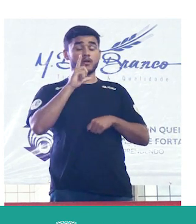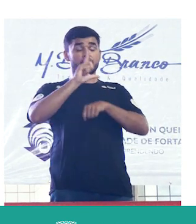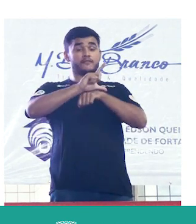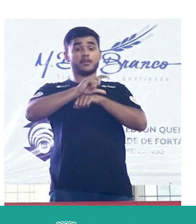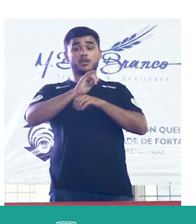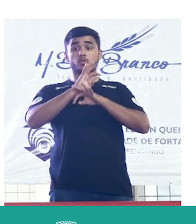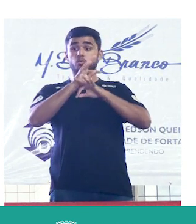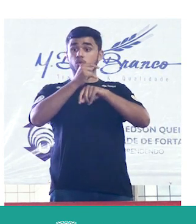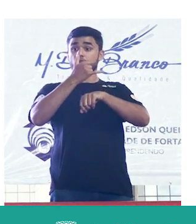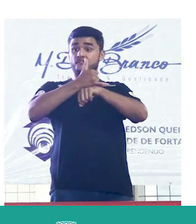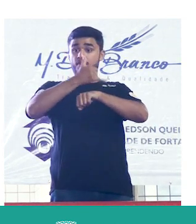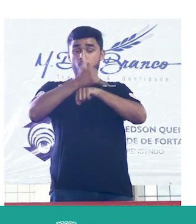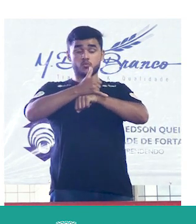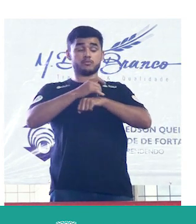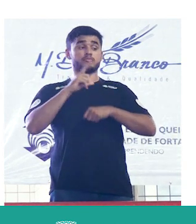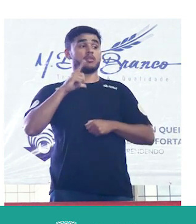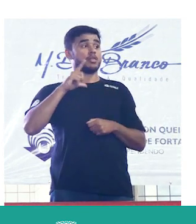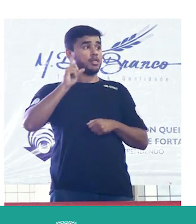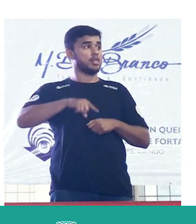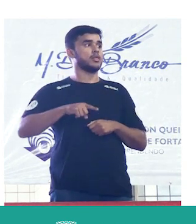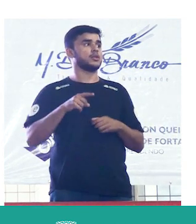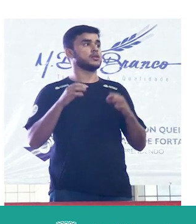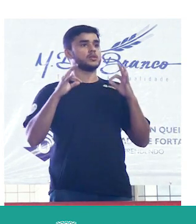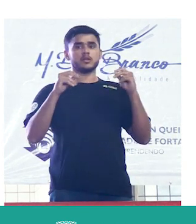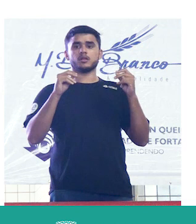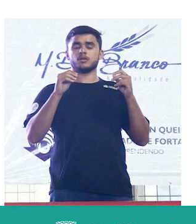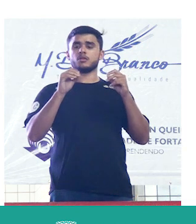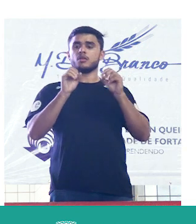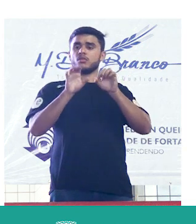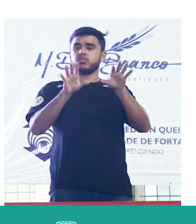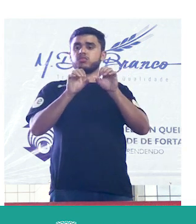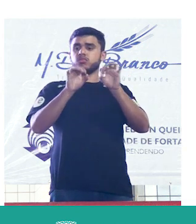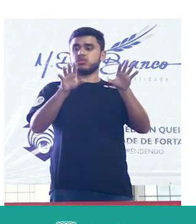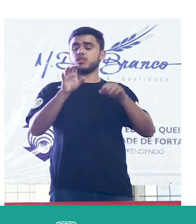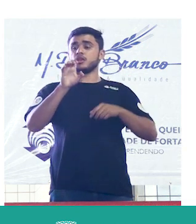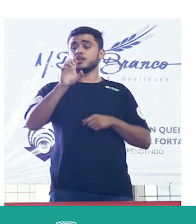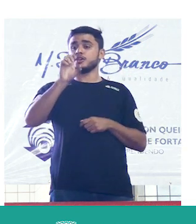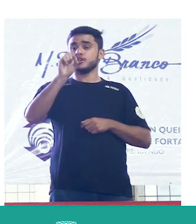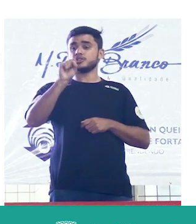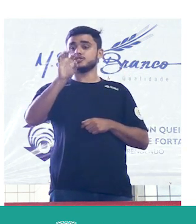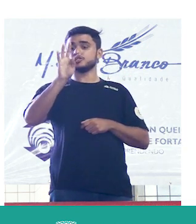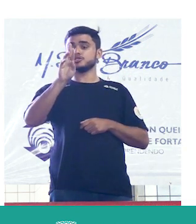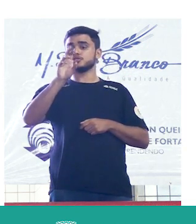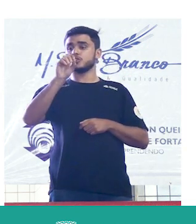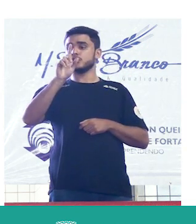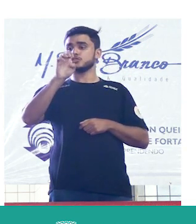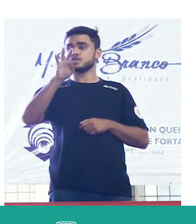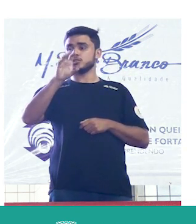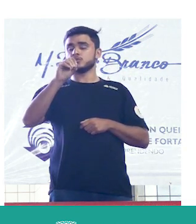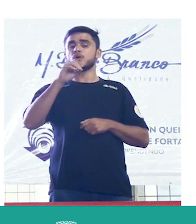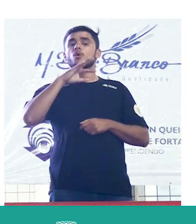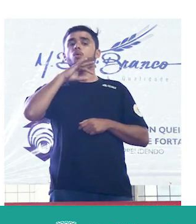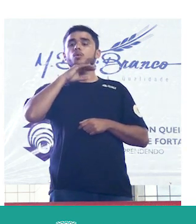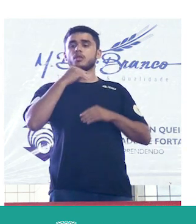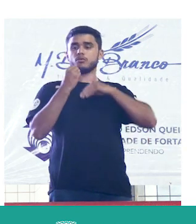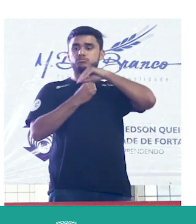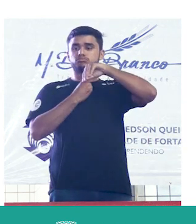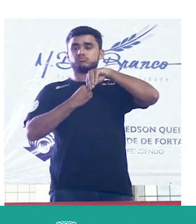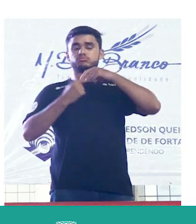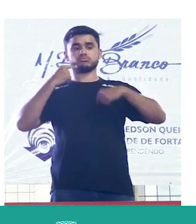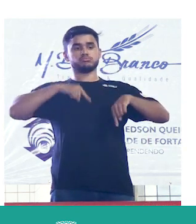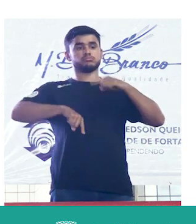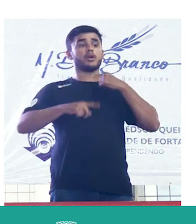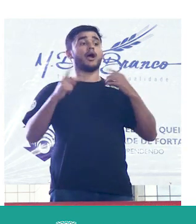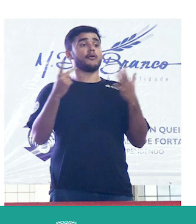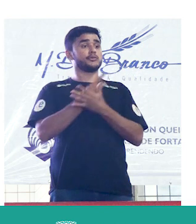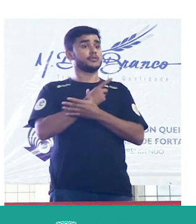Brasil, principalmente por ser um mimetizador de estrógenos, hormônios, que atuando como tal no organismo, pode causar